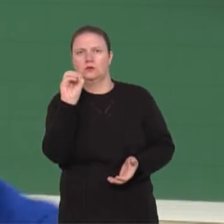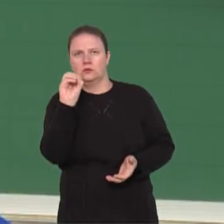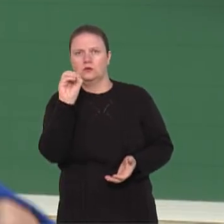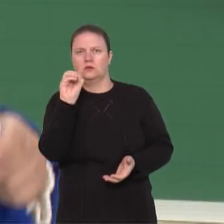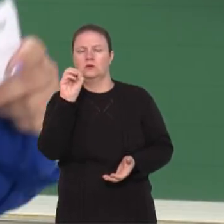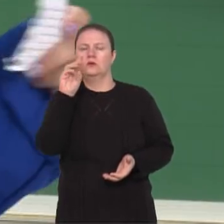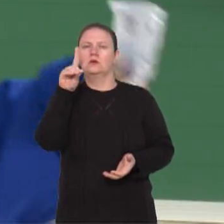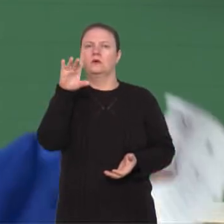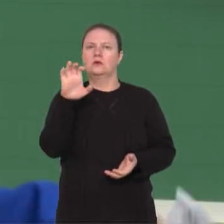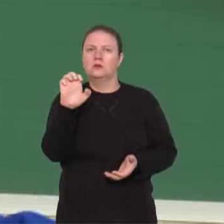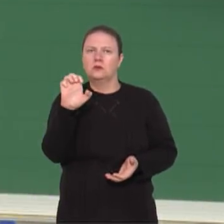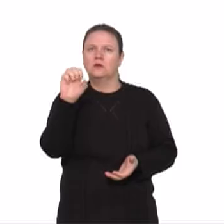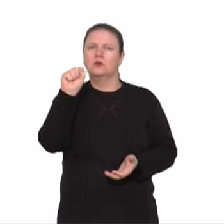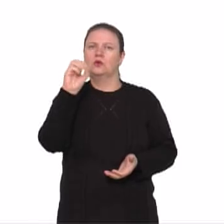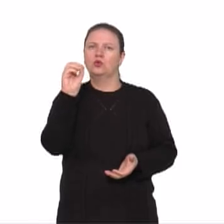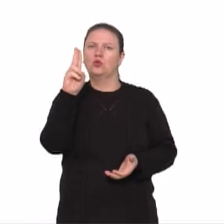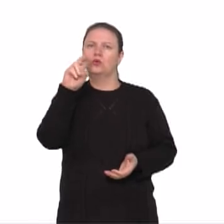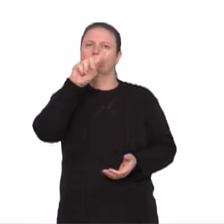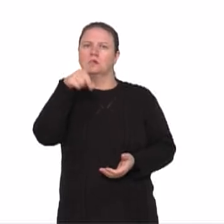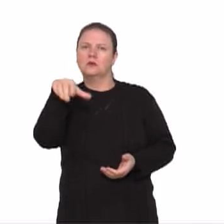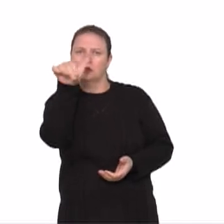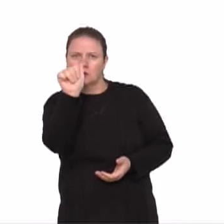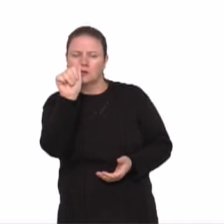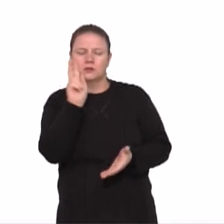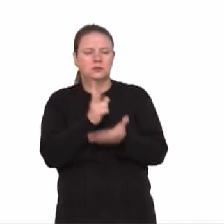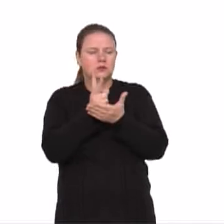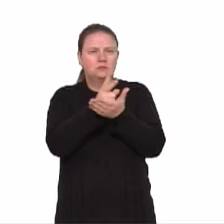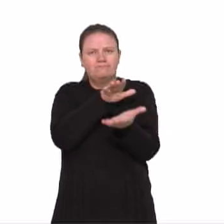publicando tirinhas regularmente.